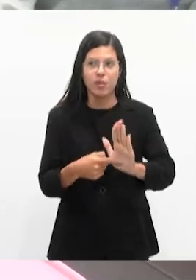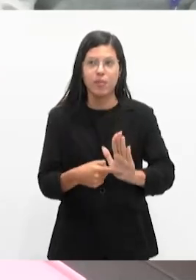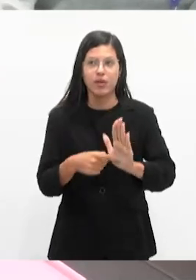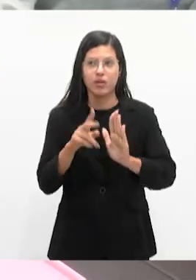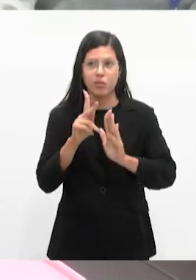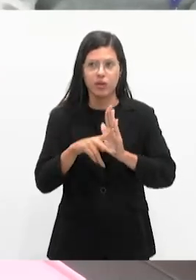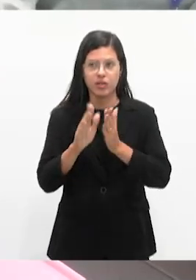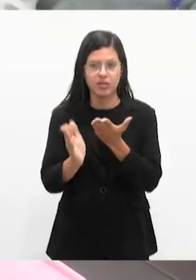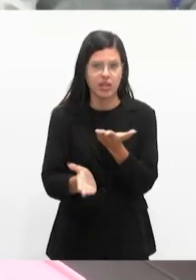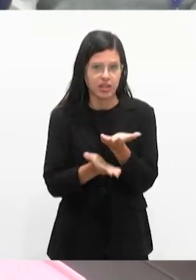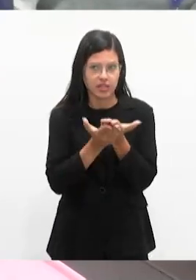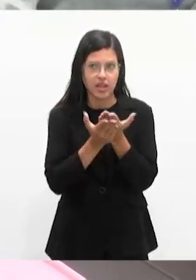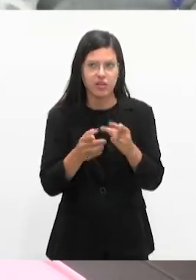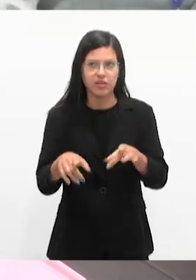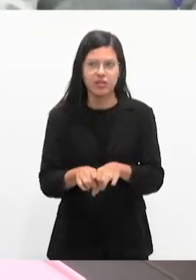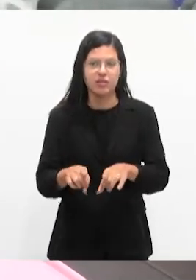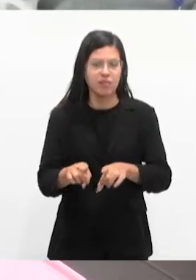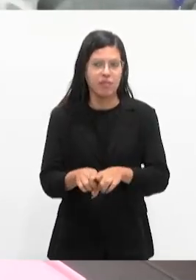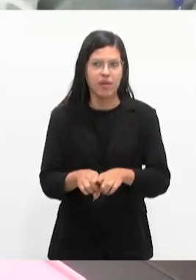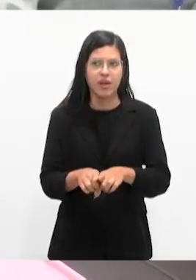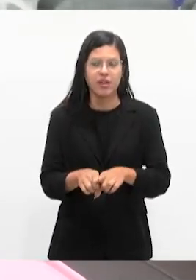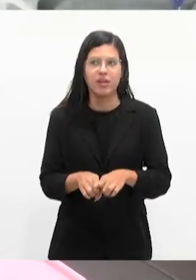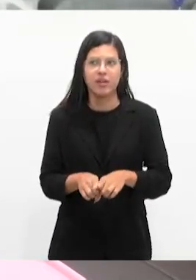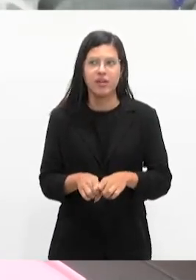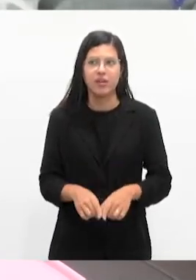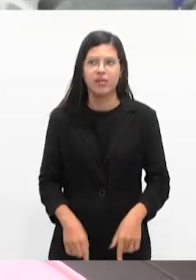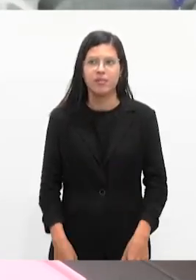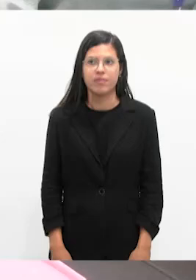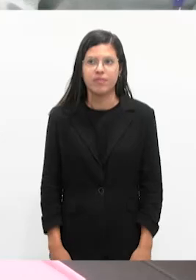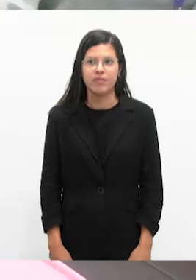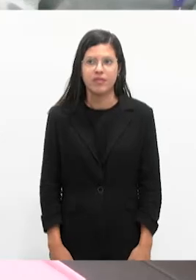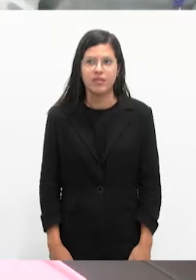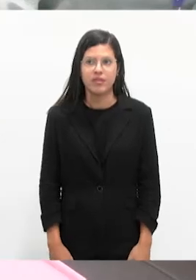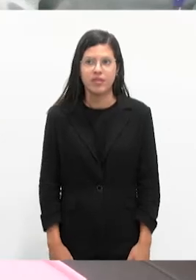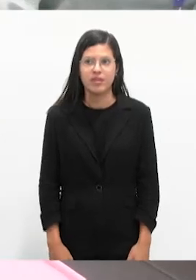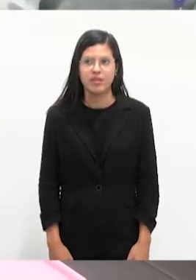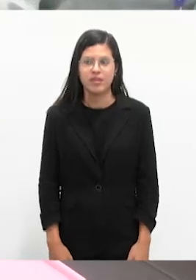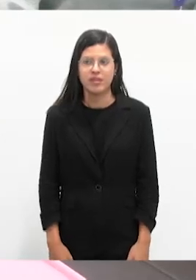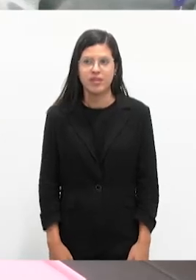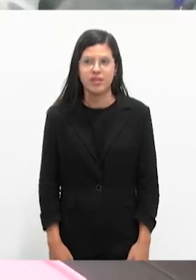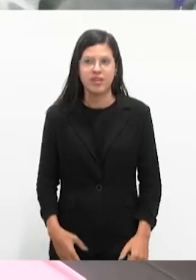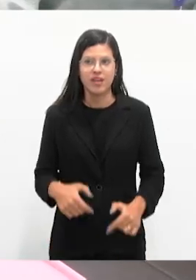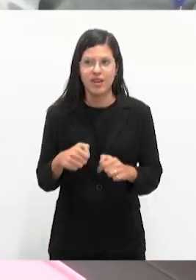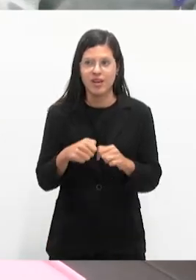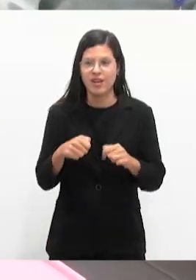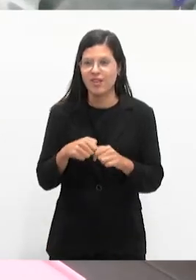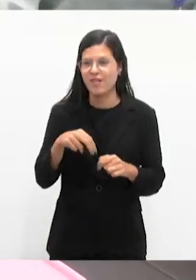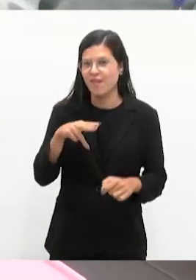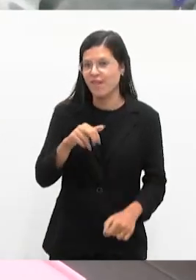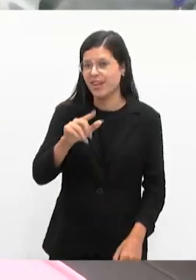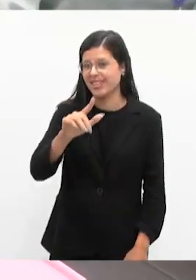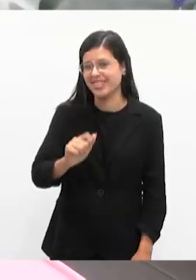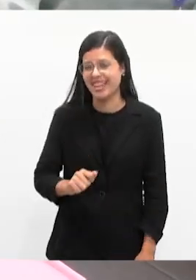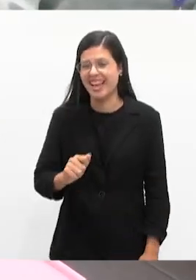dele, ele também não faz nada para o dele andar. Mas o que é curioso é que esses projetos,